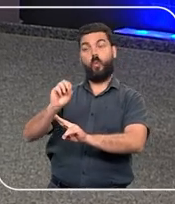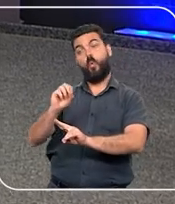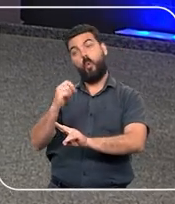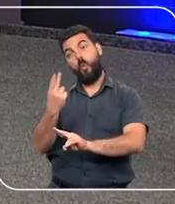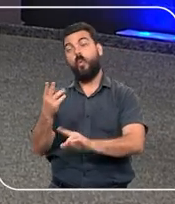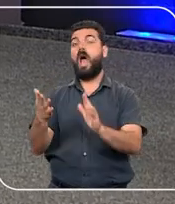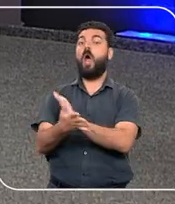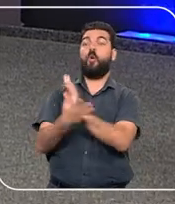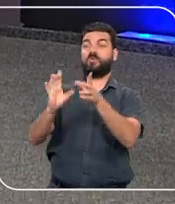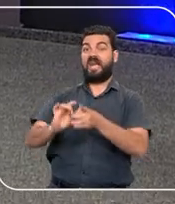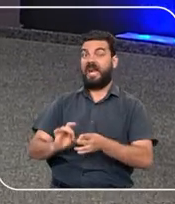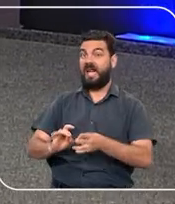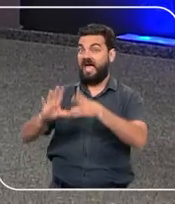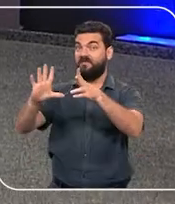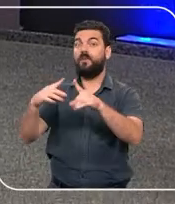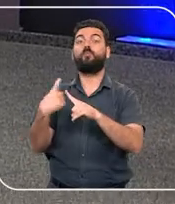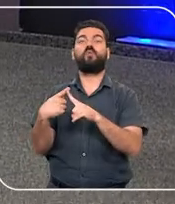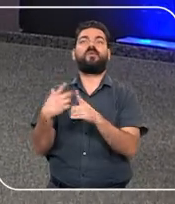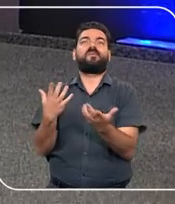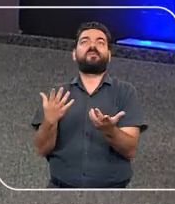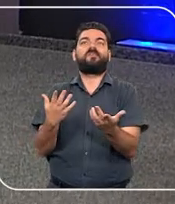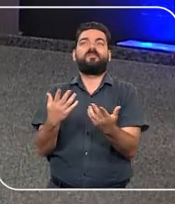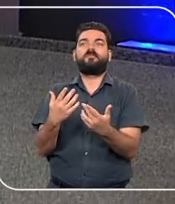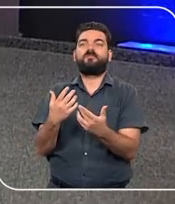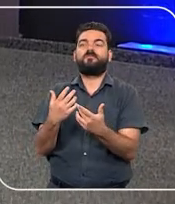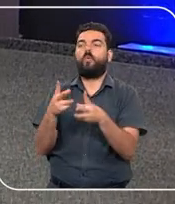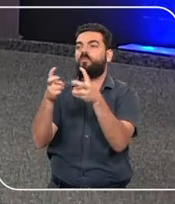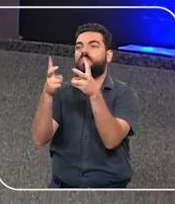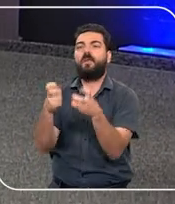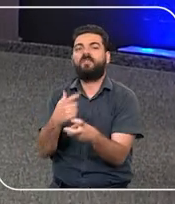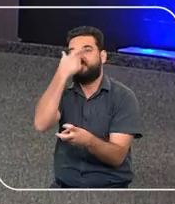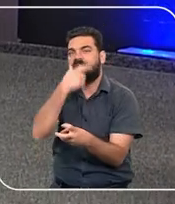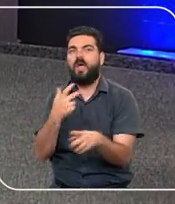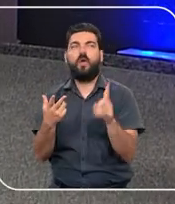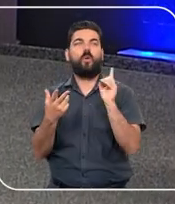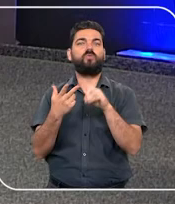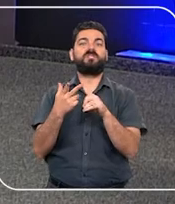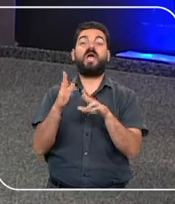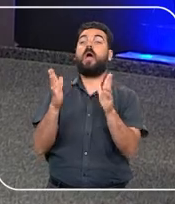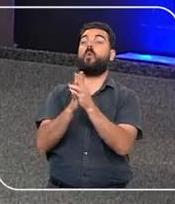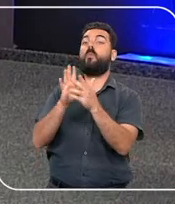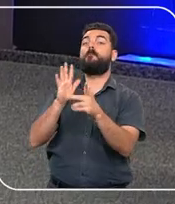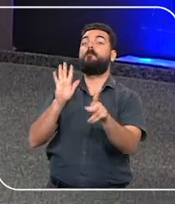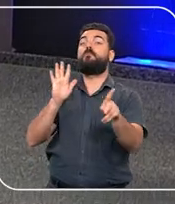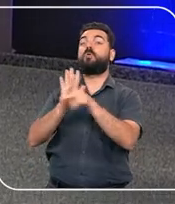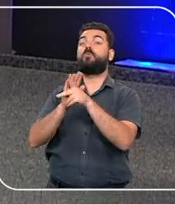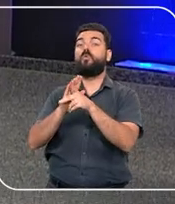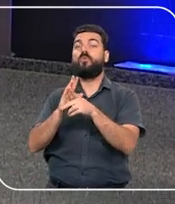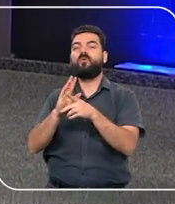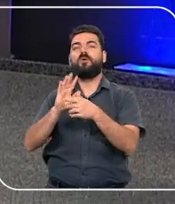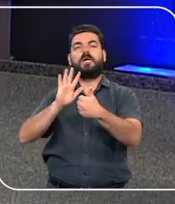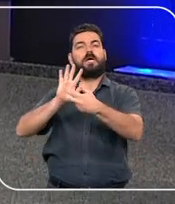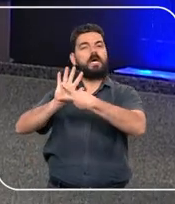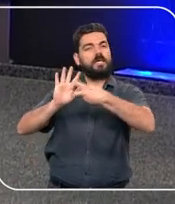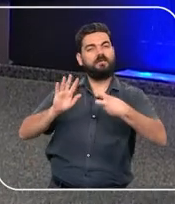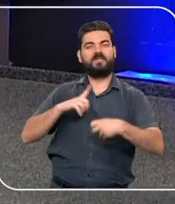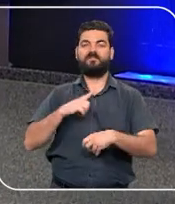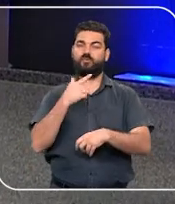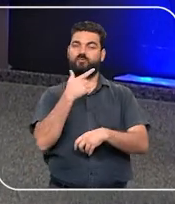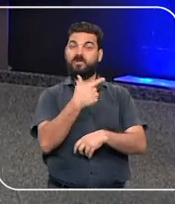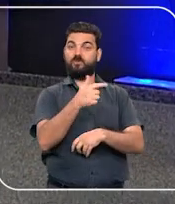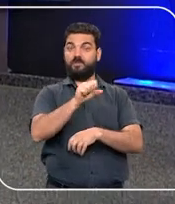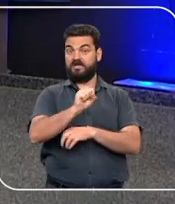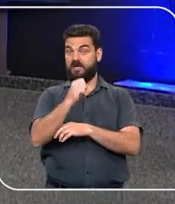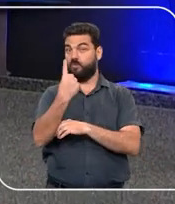provisória ou absolveram Réus devido a falhas no seu reconhecimento como autores de crimes houve